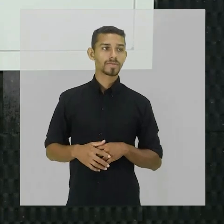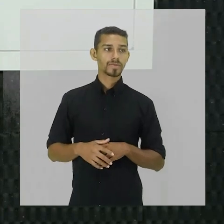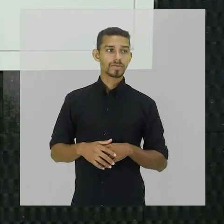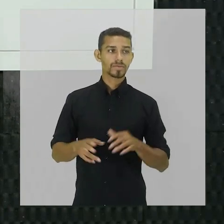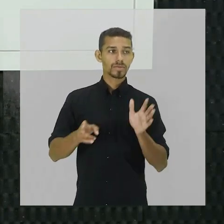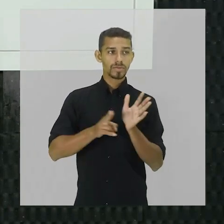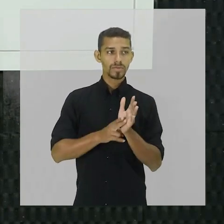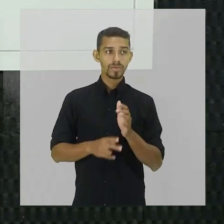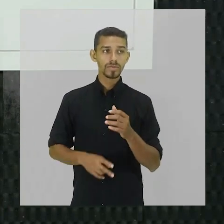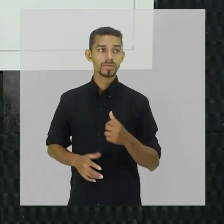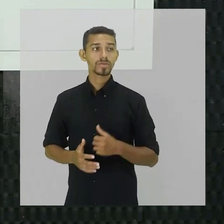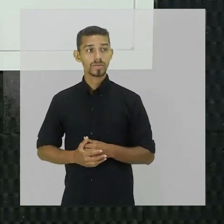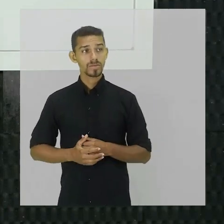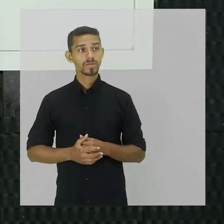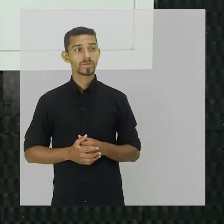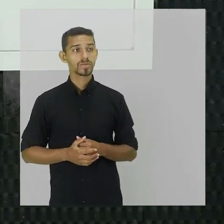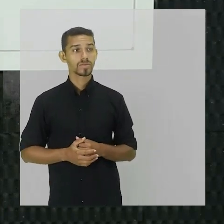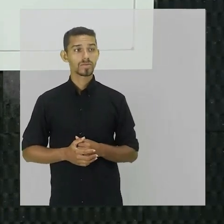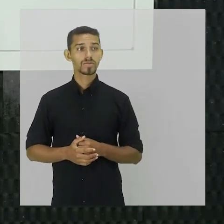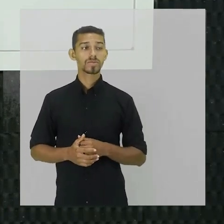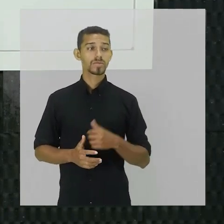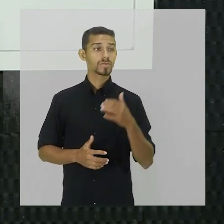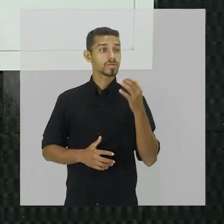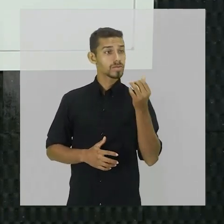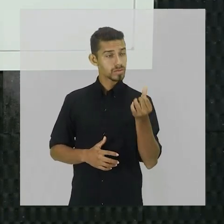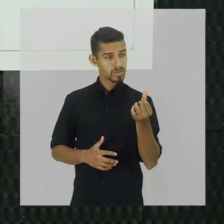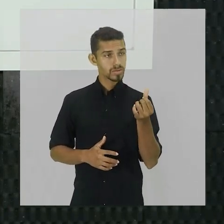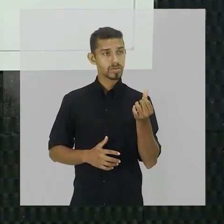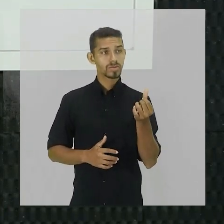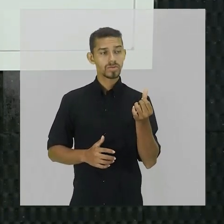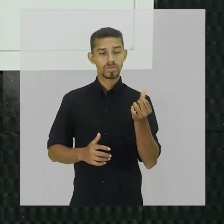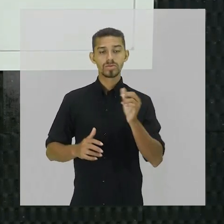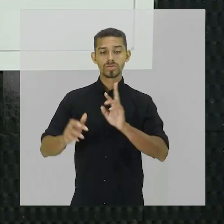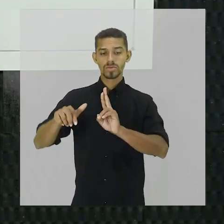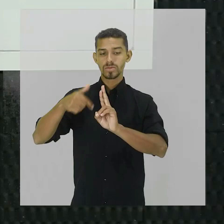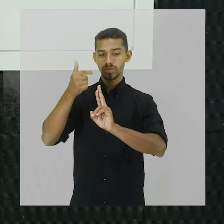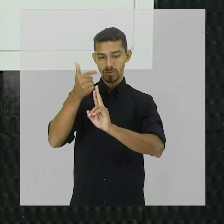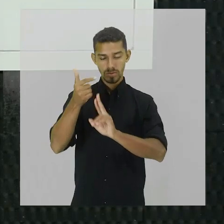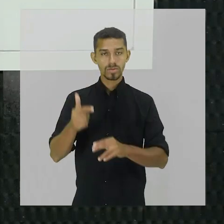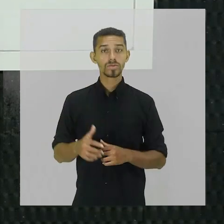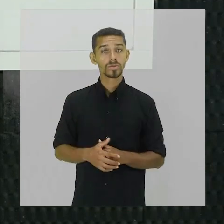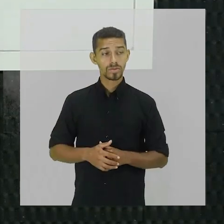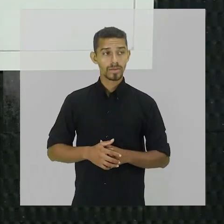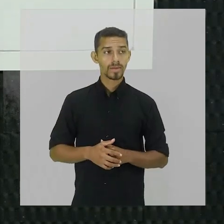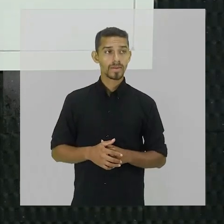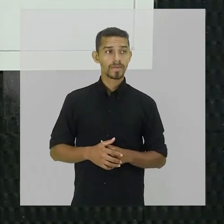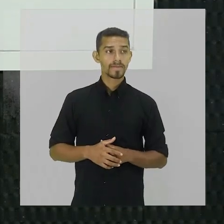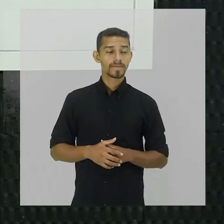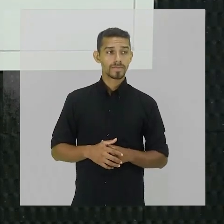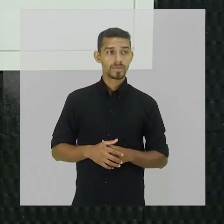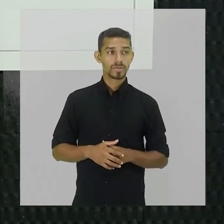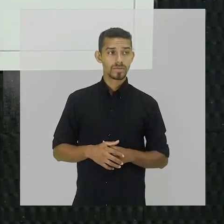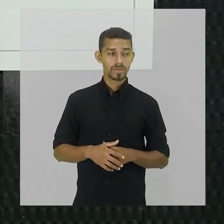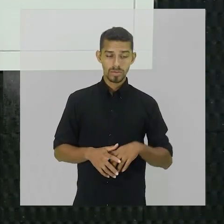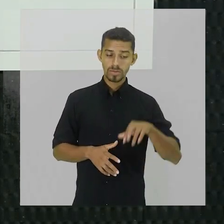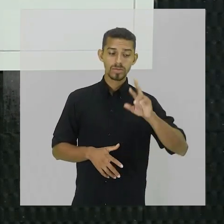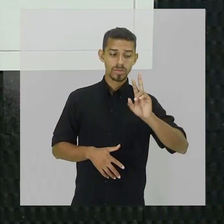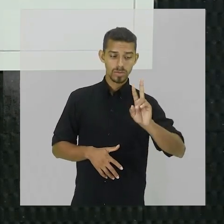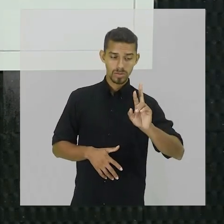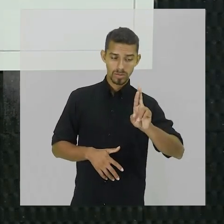igual a 6 Rzinho ao quadrado. Ou seja, o Rzinho ao